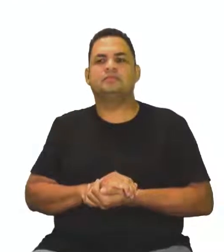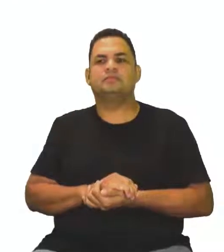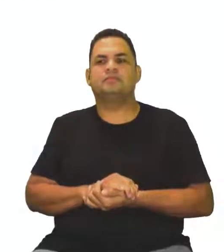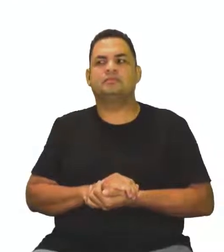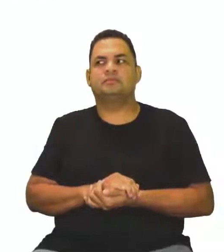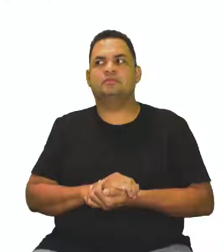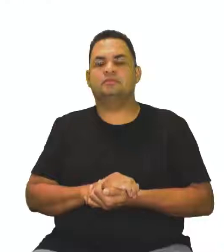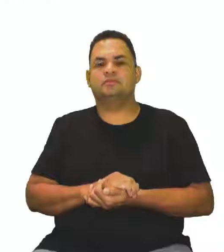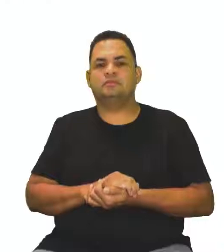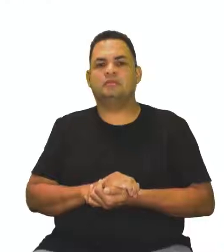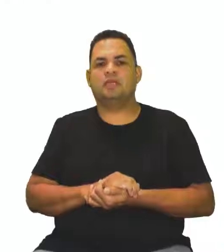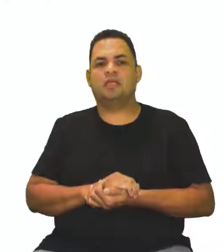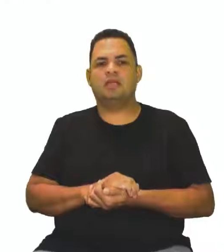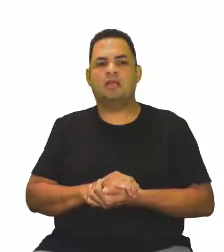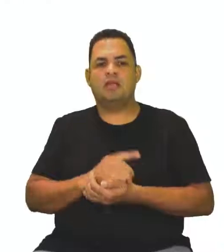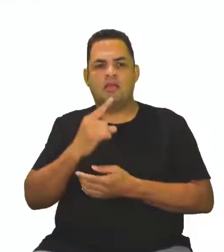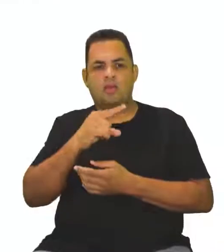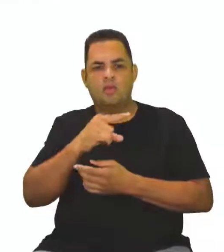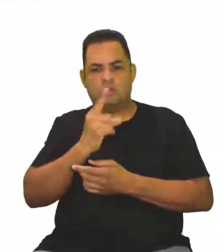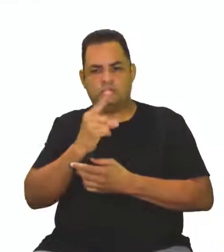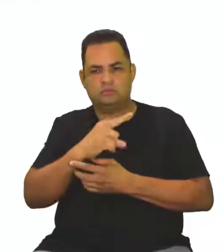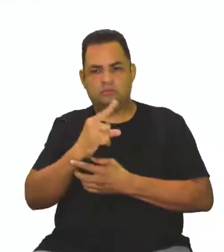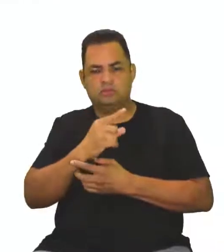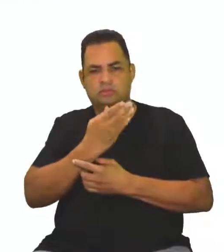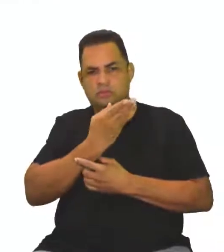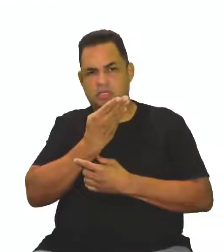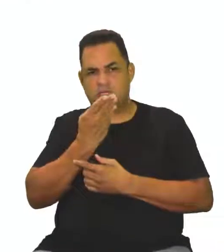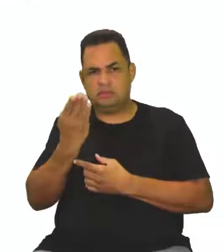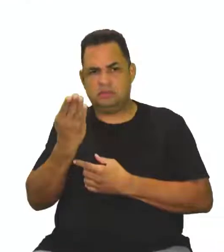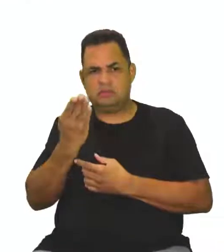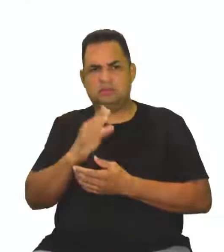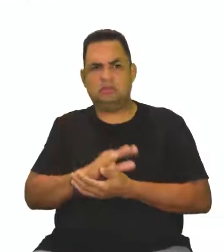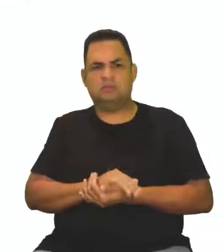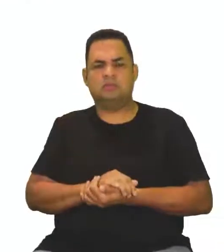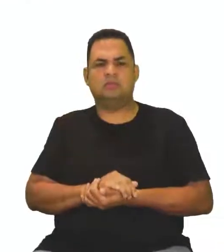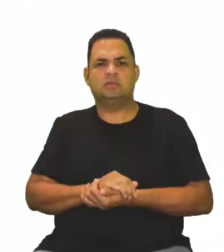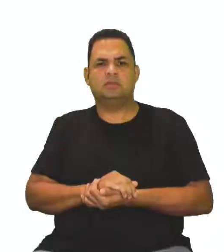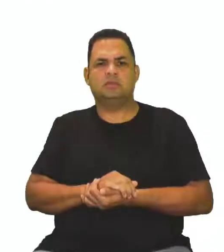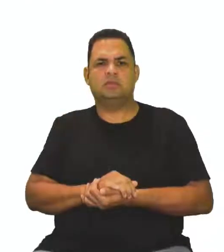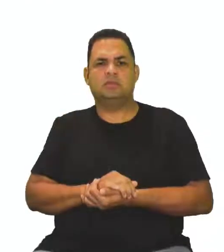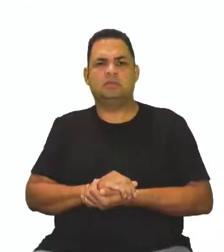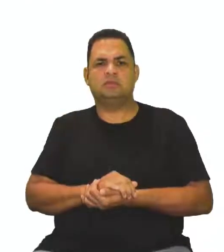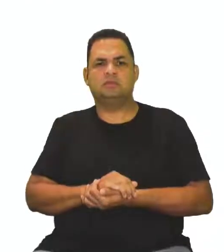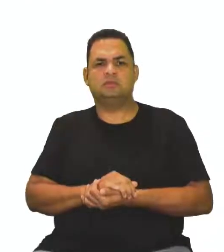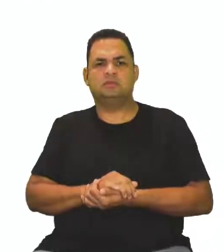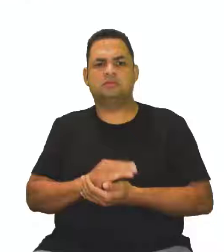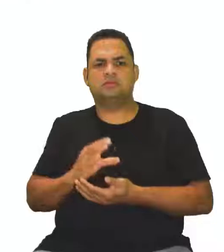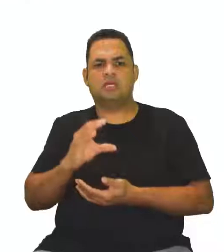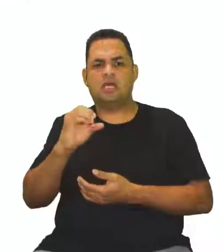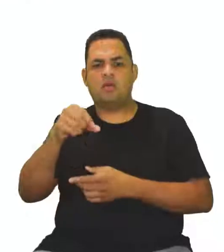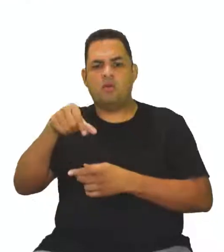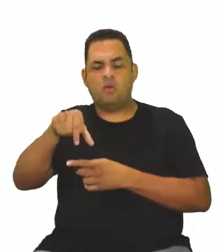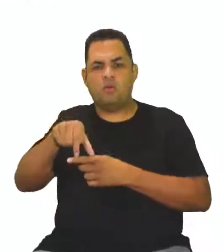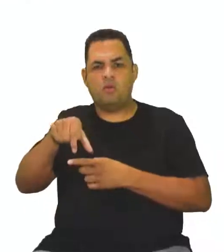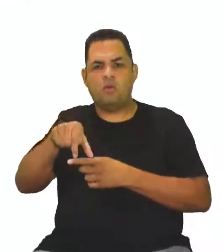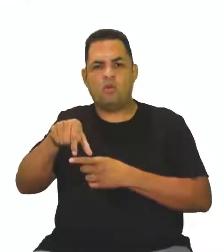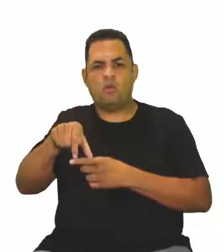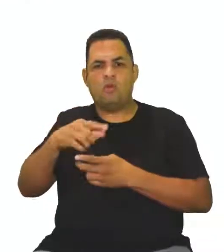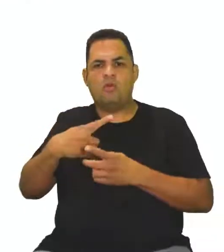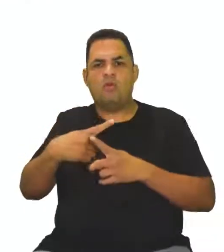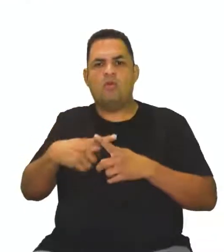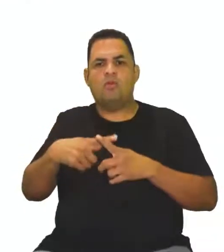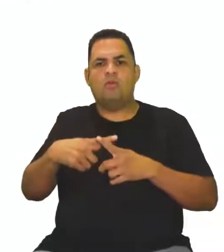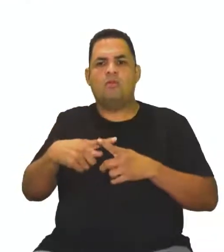pessoal, a escala do galvanômetro aqui, ó, que foi colocado lá no outro slide, era marcada em ohms, porque a tensão fixa